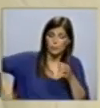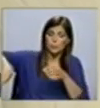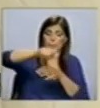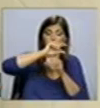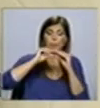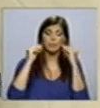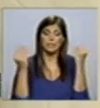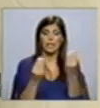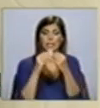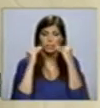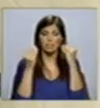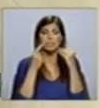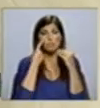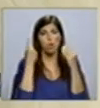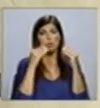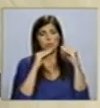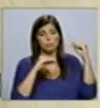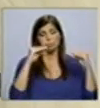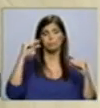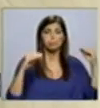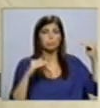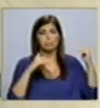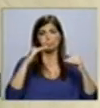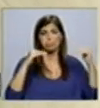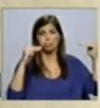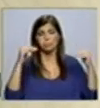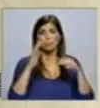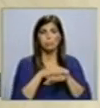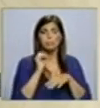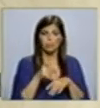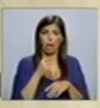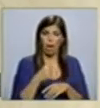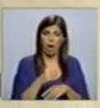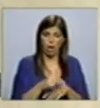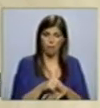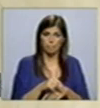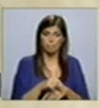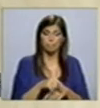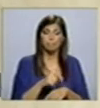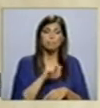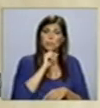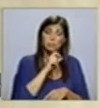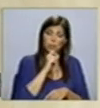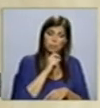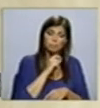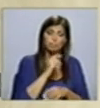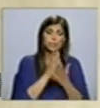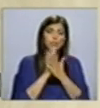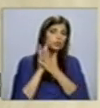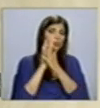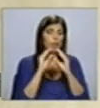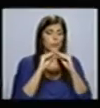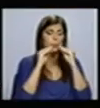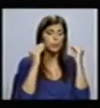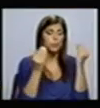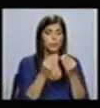portanto, explicar essas oscilações mais específicas que se encontram. E, portanto, quem diria que estudar os anéis de Saturno